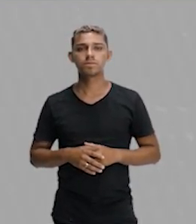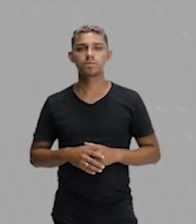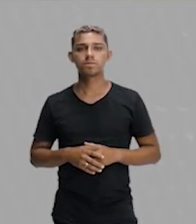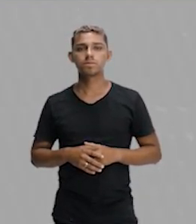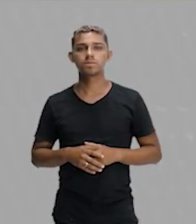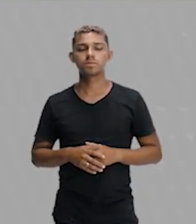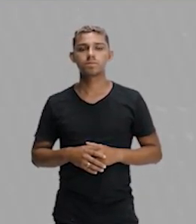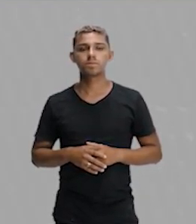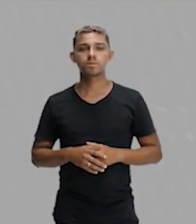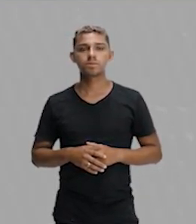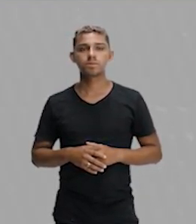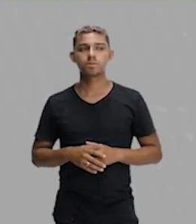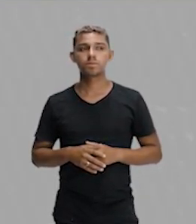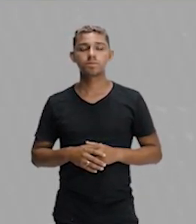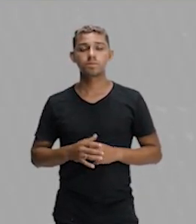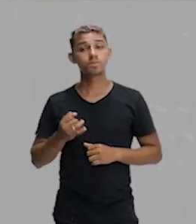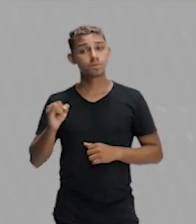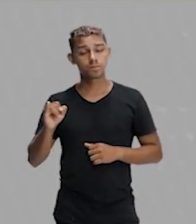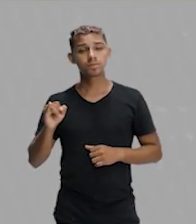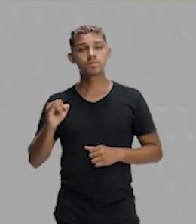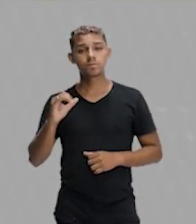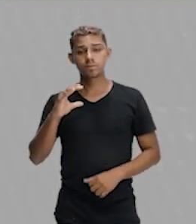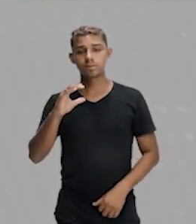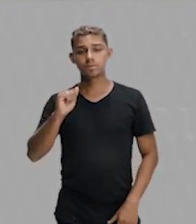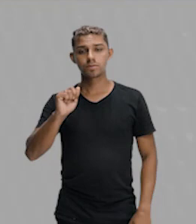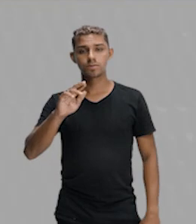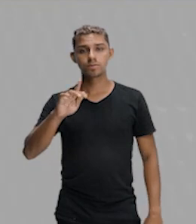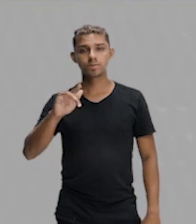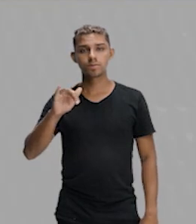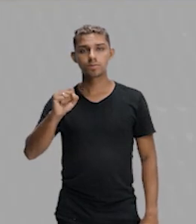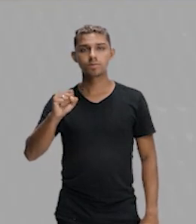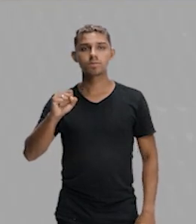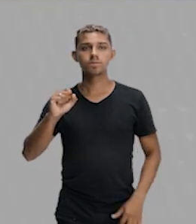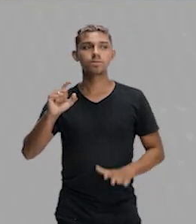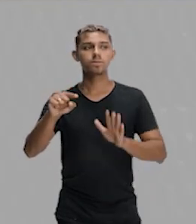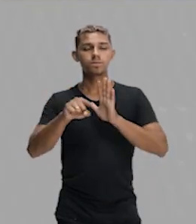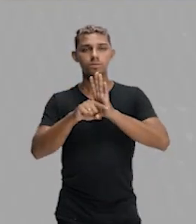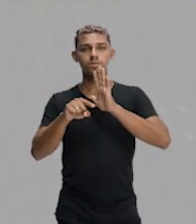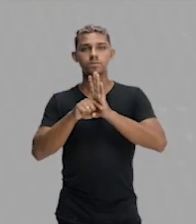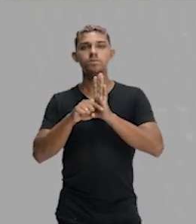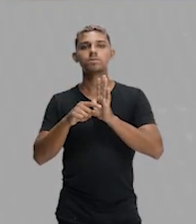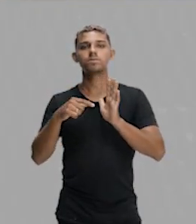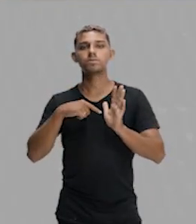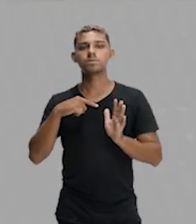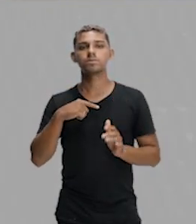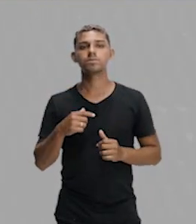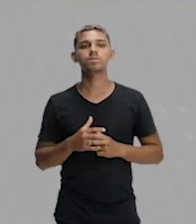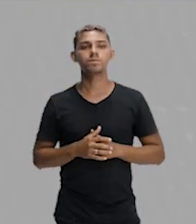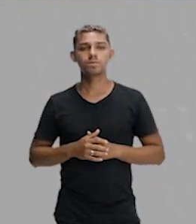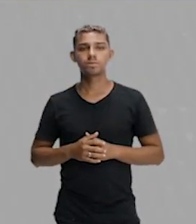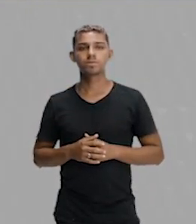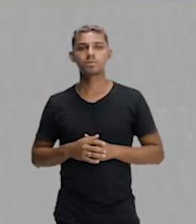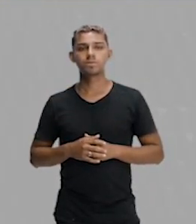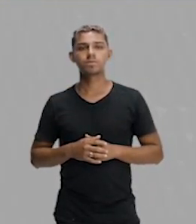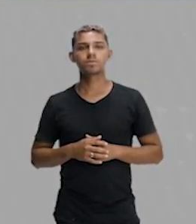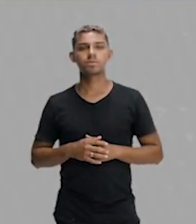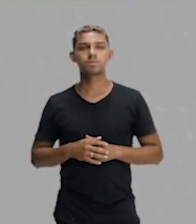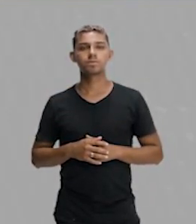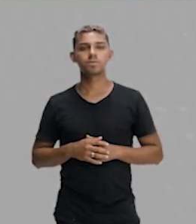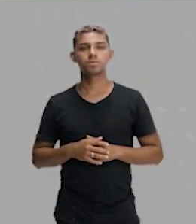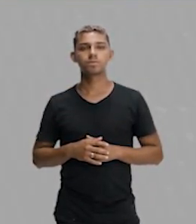está carregado negativamente, com carga negativa, ela vai sofrer um desvio para próximo